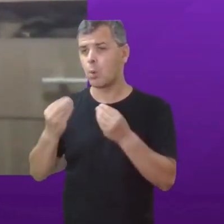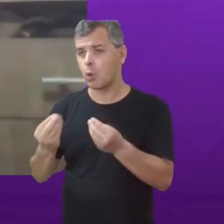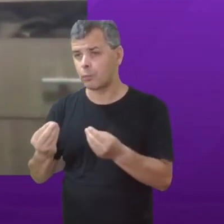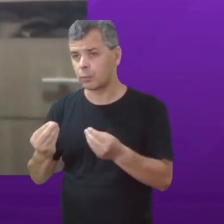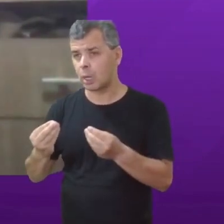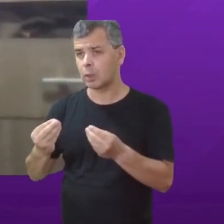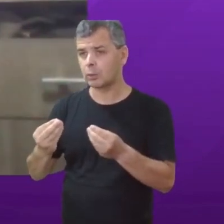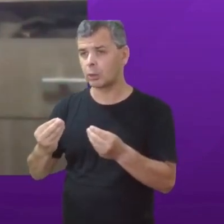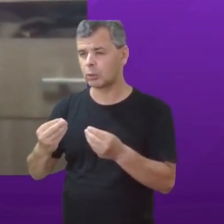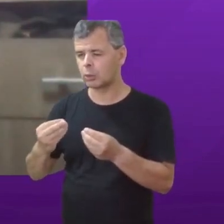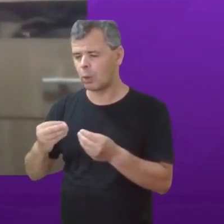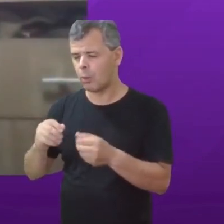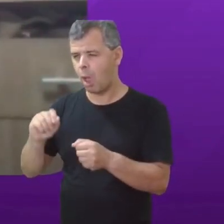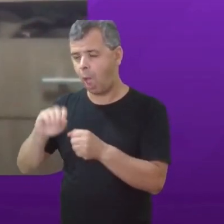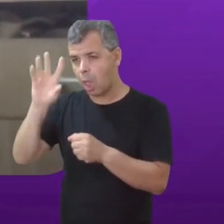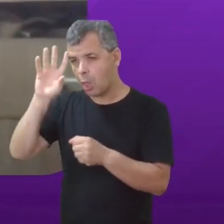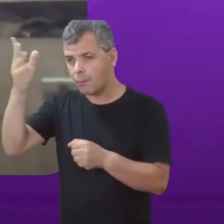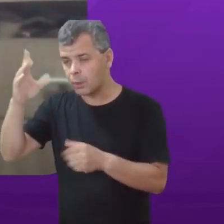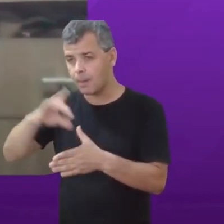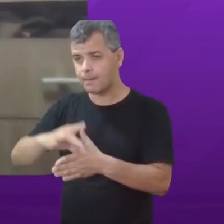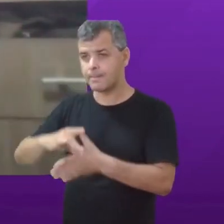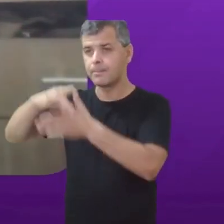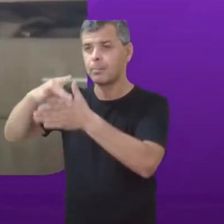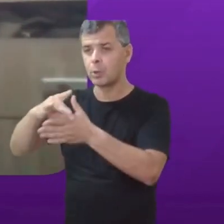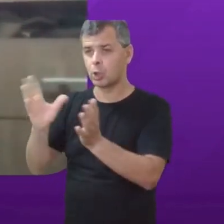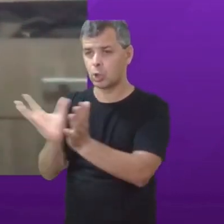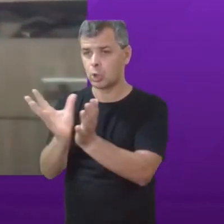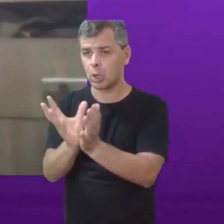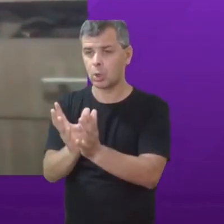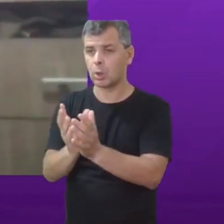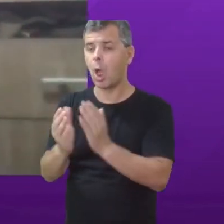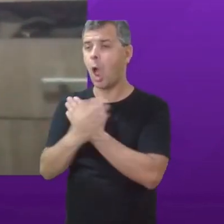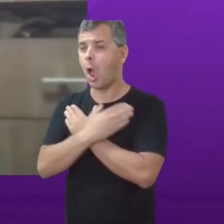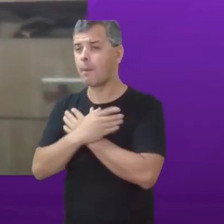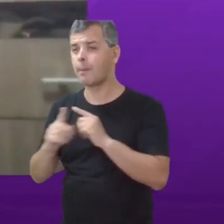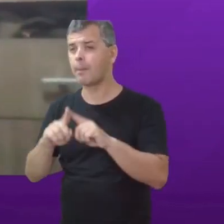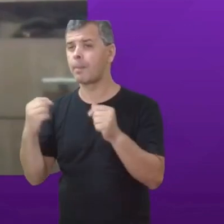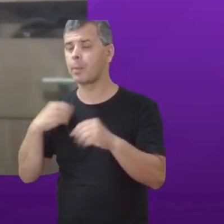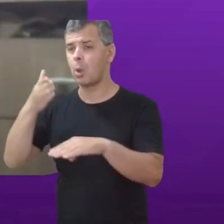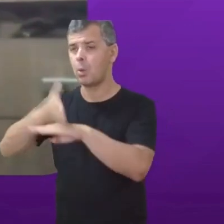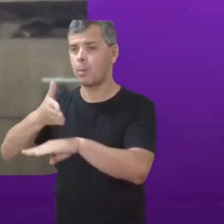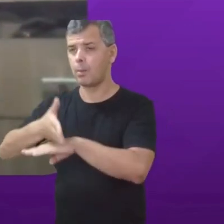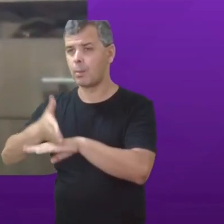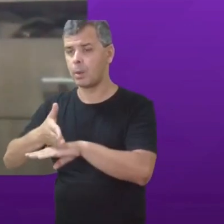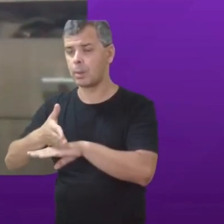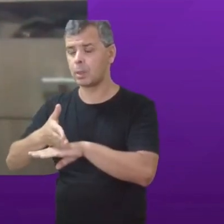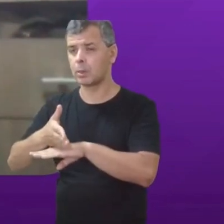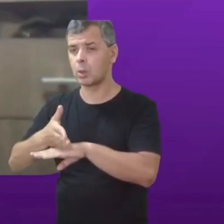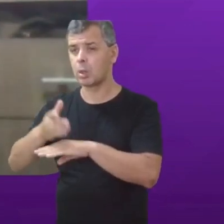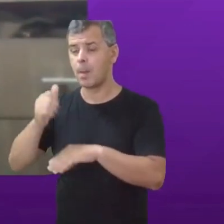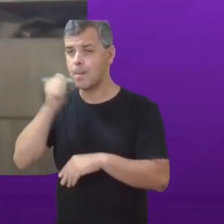como propiciar, de fato, a maior liderança de grupos marginalizados, e aqui eu dou ênfase na participação das